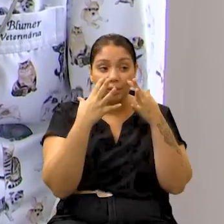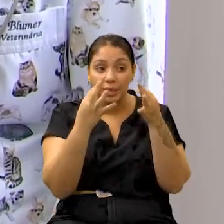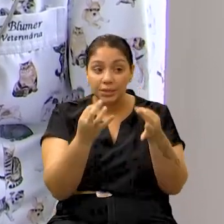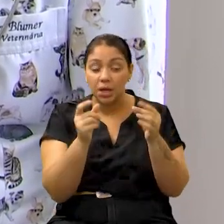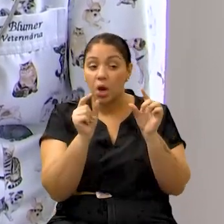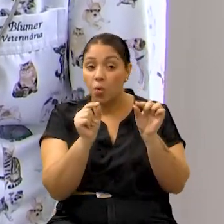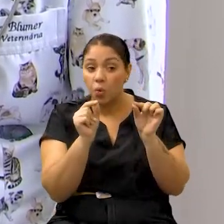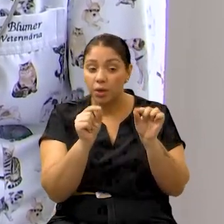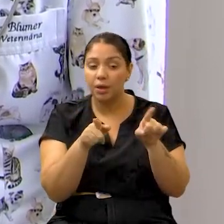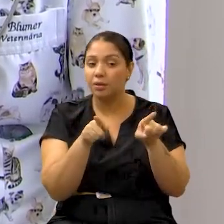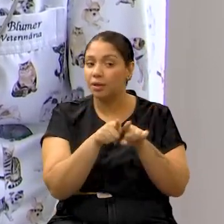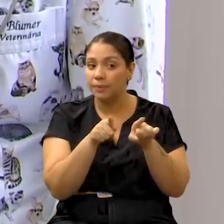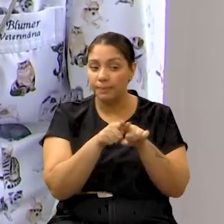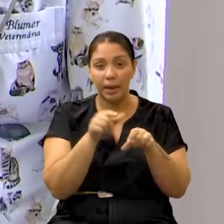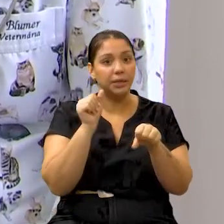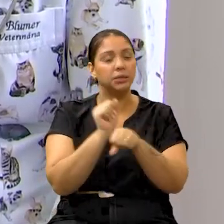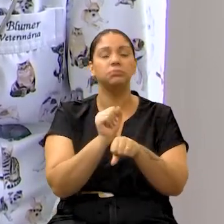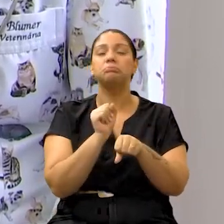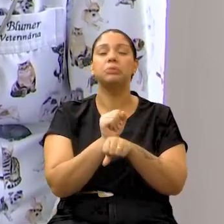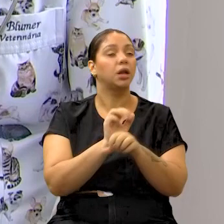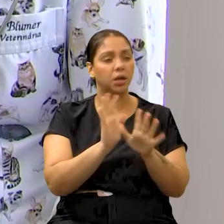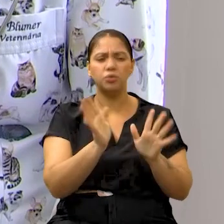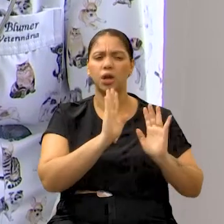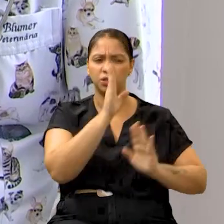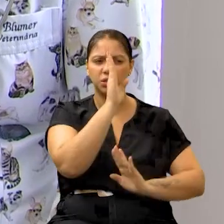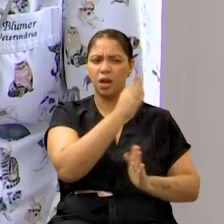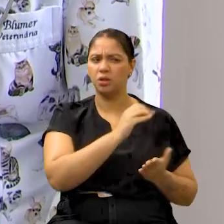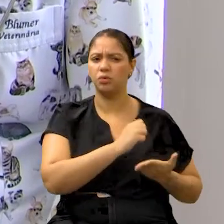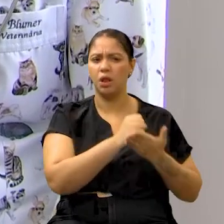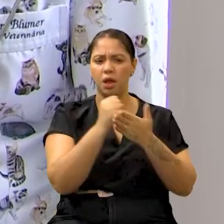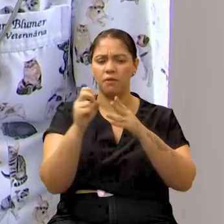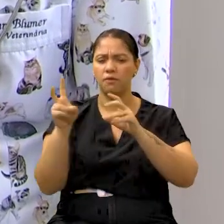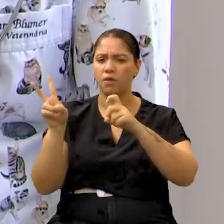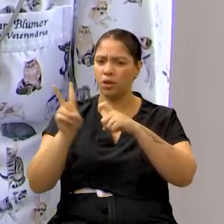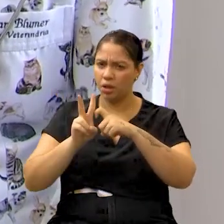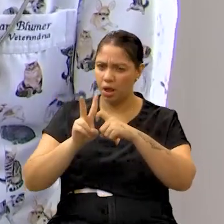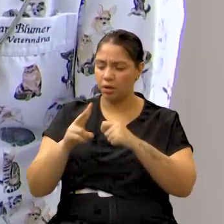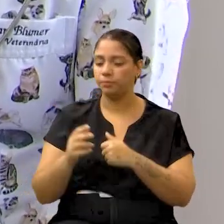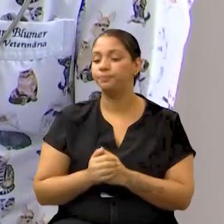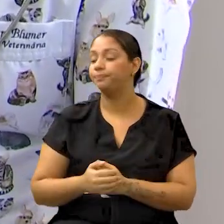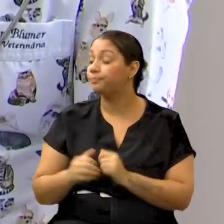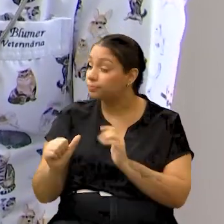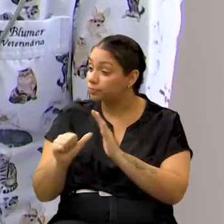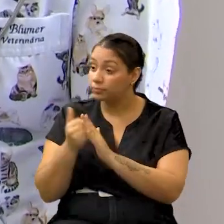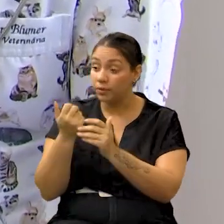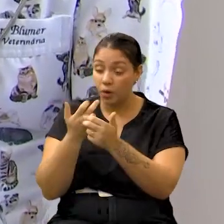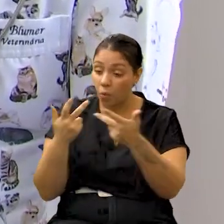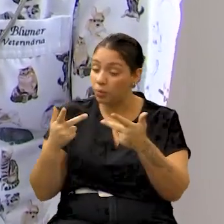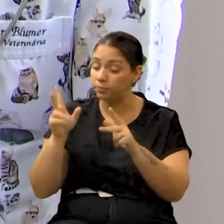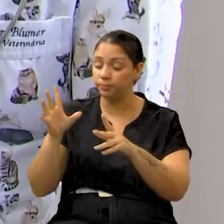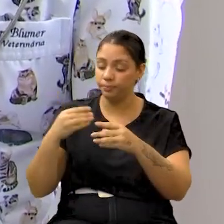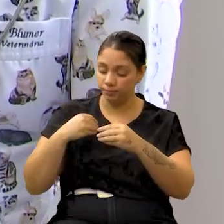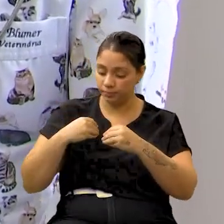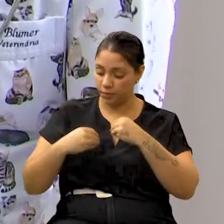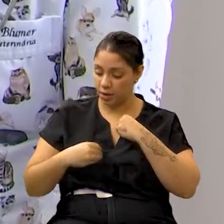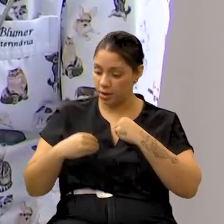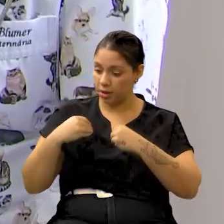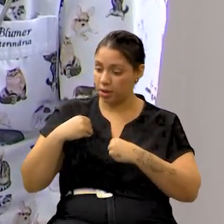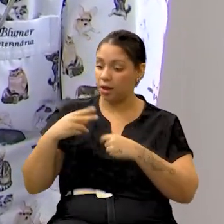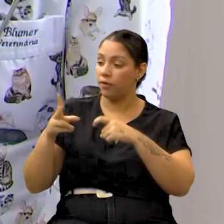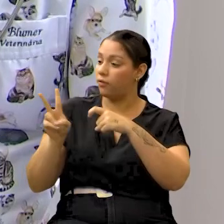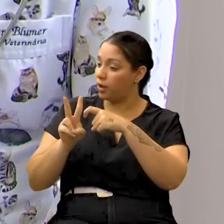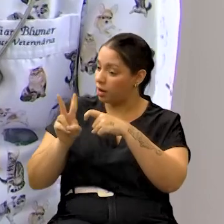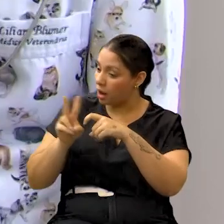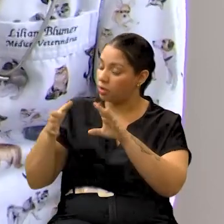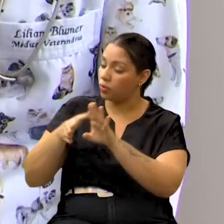os sinais e também nada de esperar, já procurar um médico veterinário? Primeira coisa, fazer o check-up veterinário.